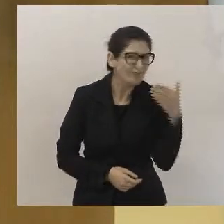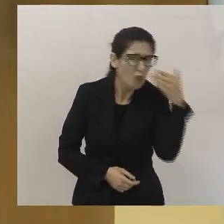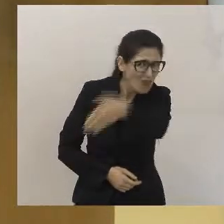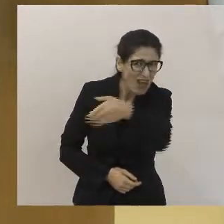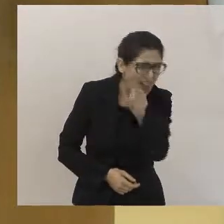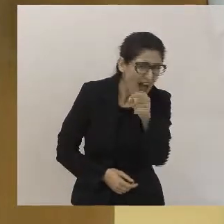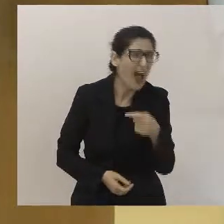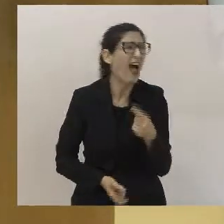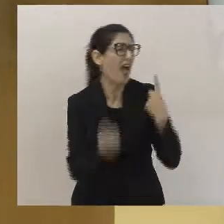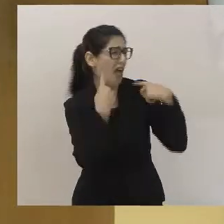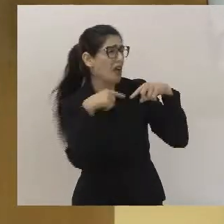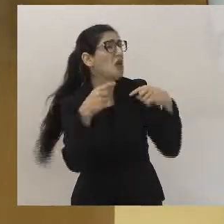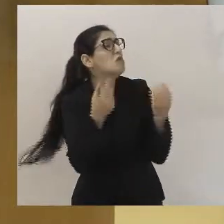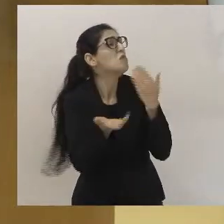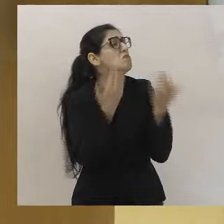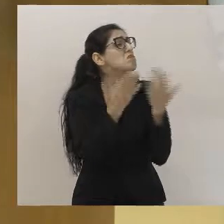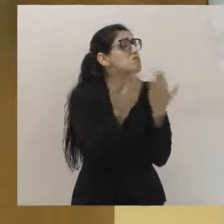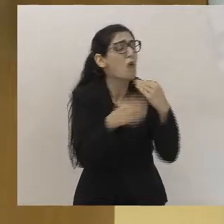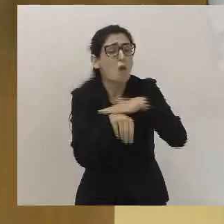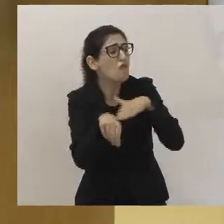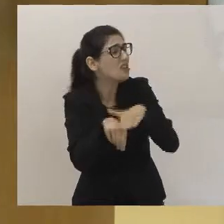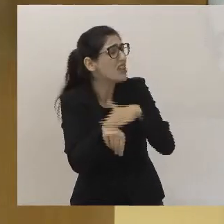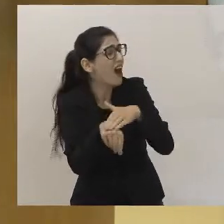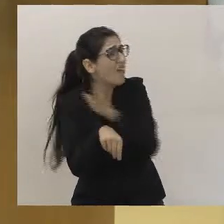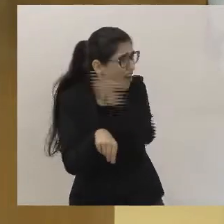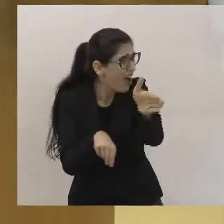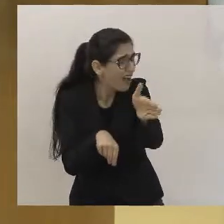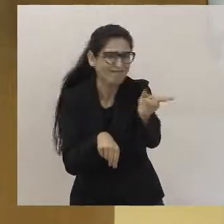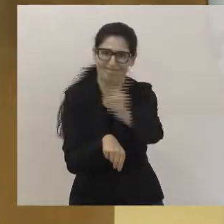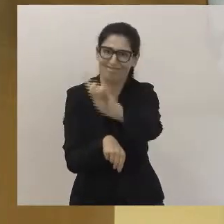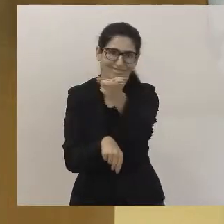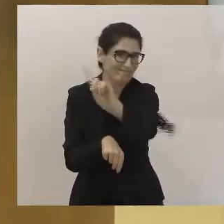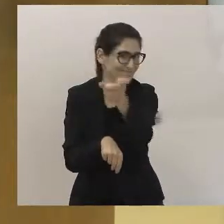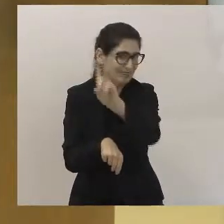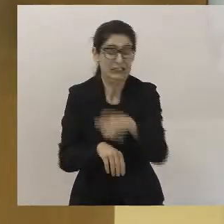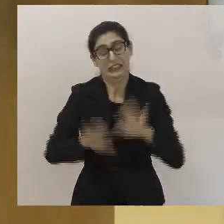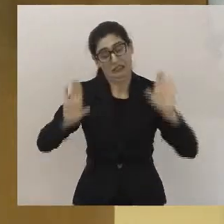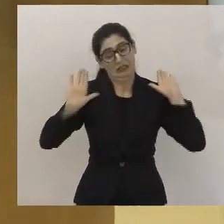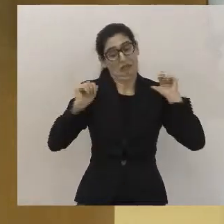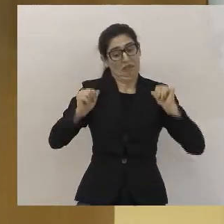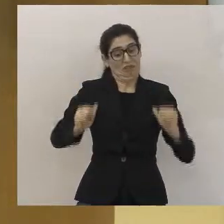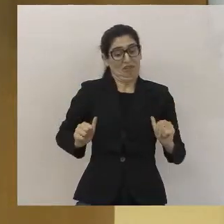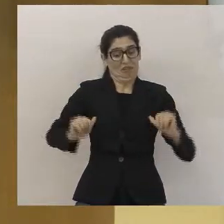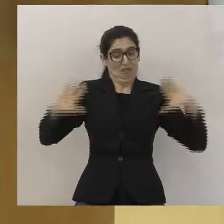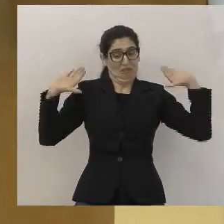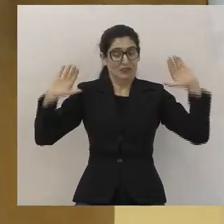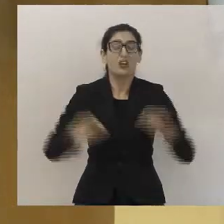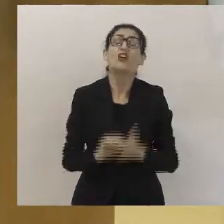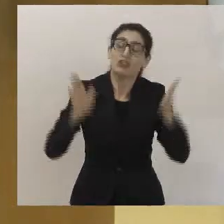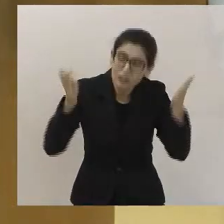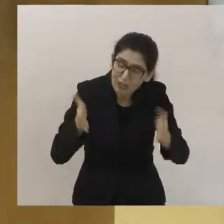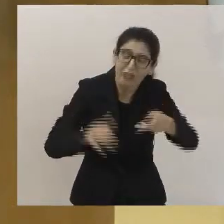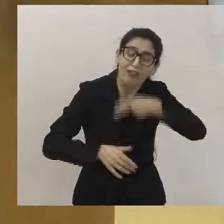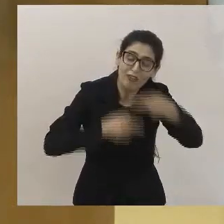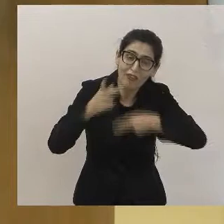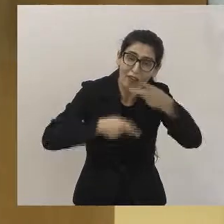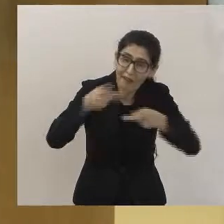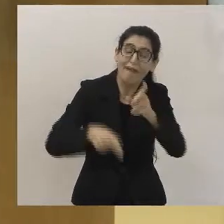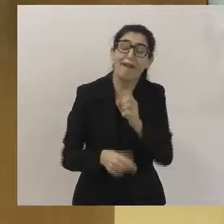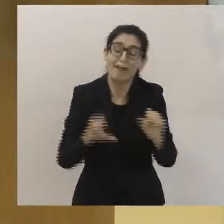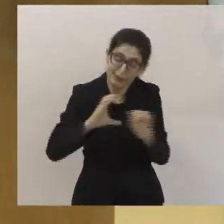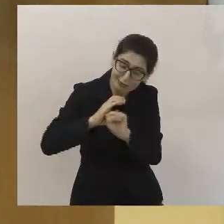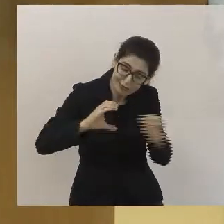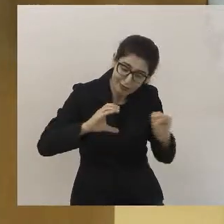não vão já falei a respeito a guarda da upa 24 horas que é a santa